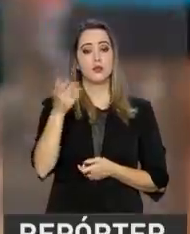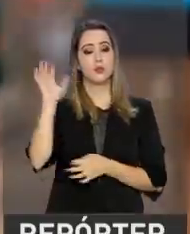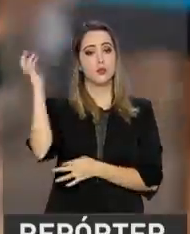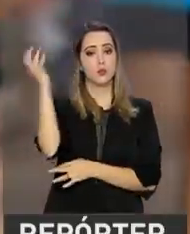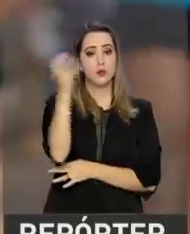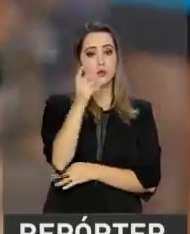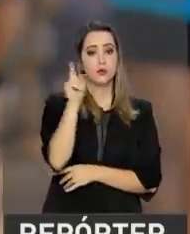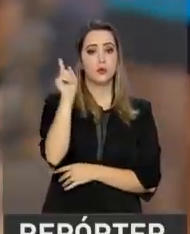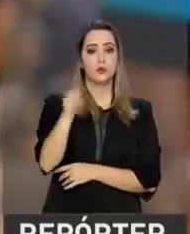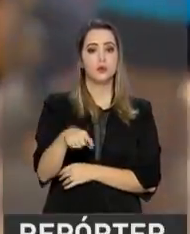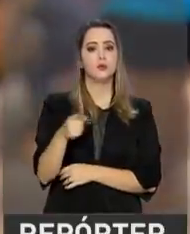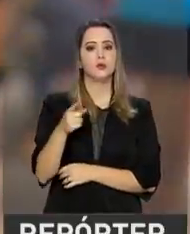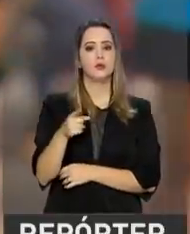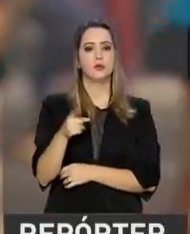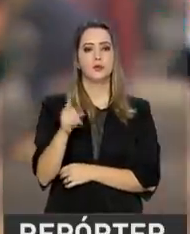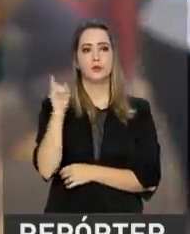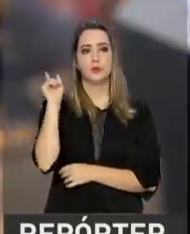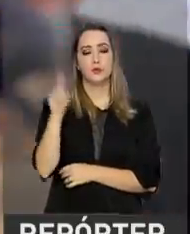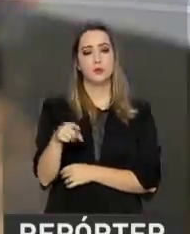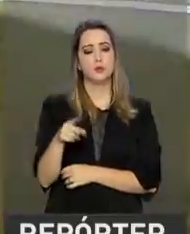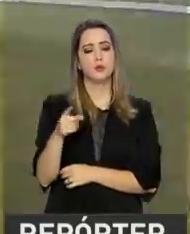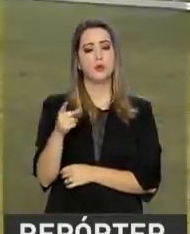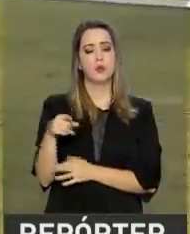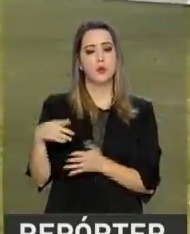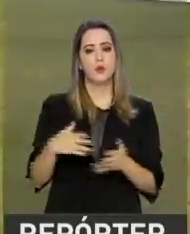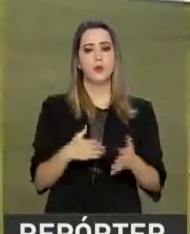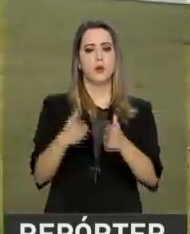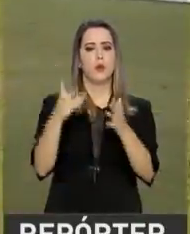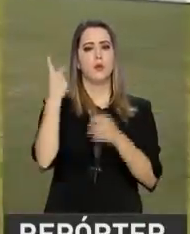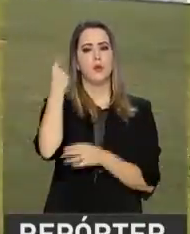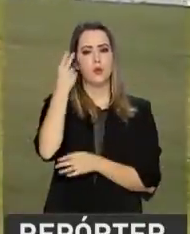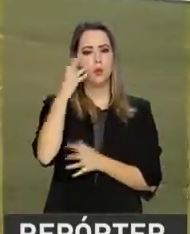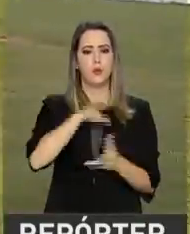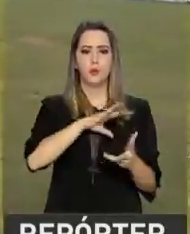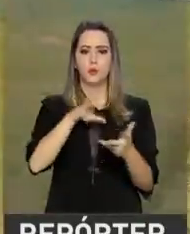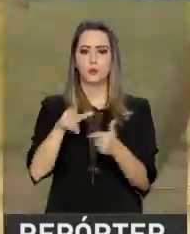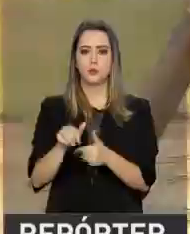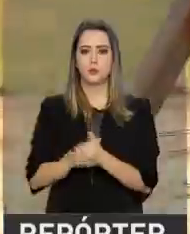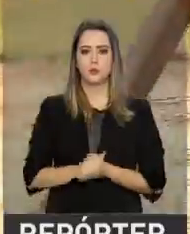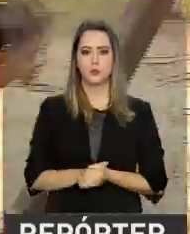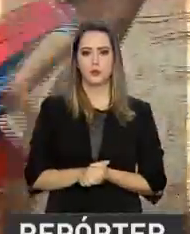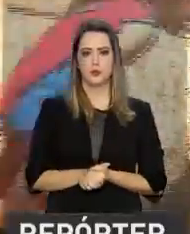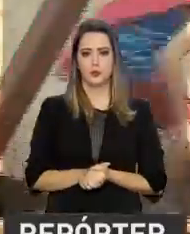é acho que é um caminho natural para o mundo inteiro